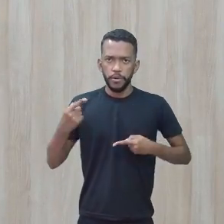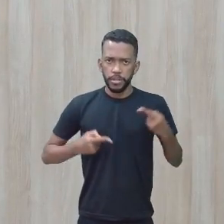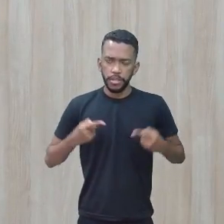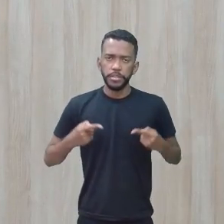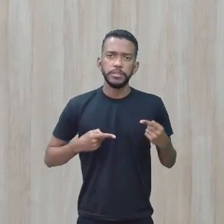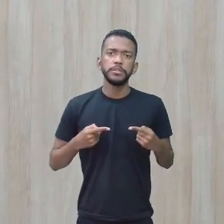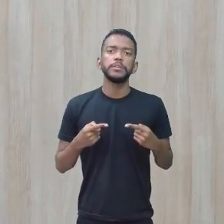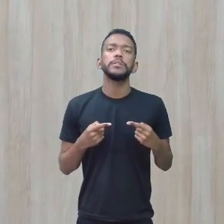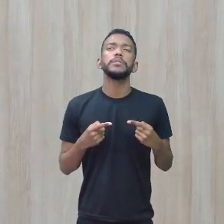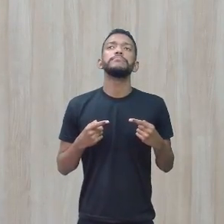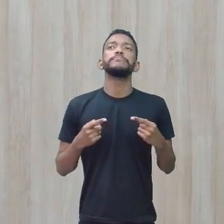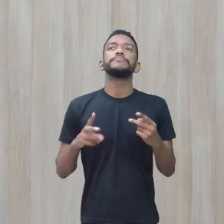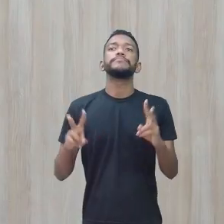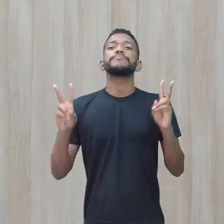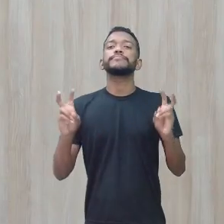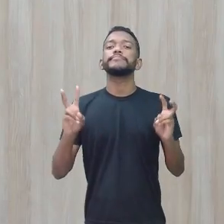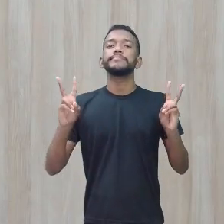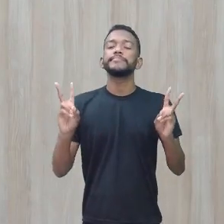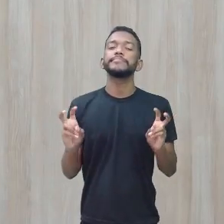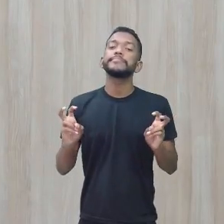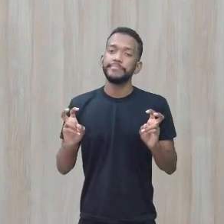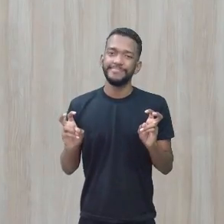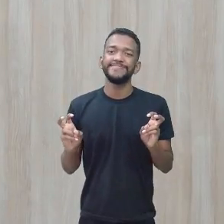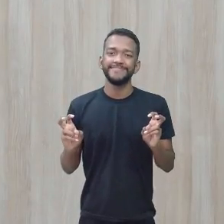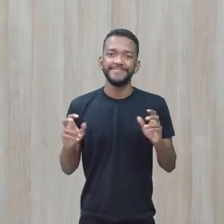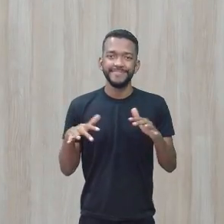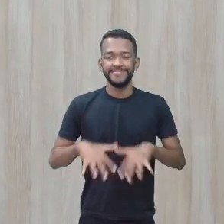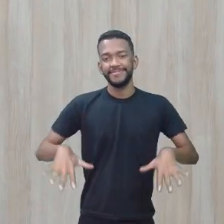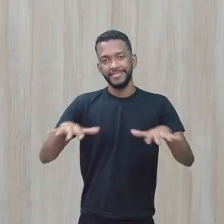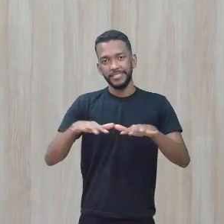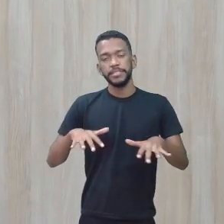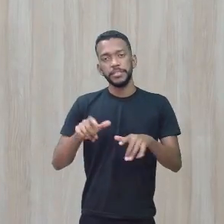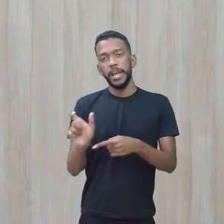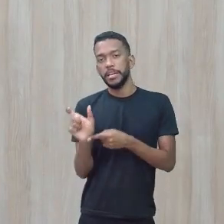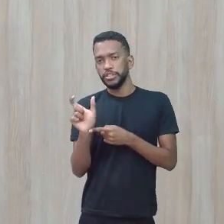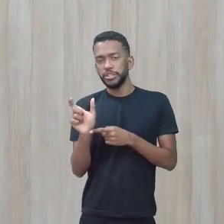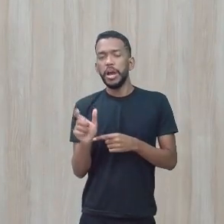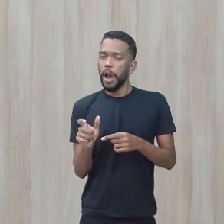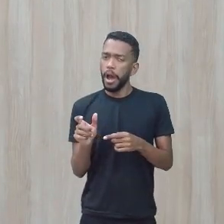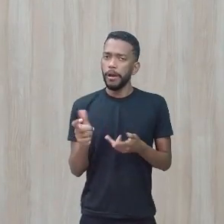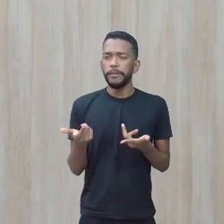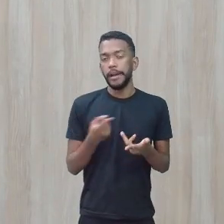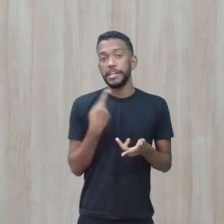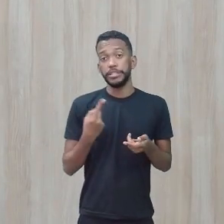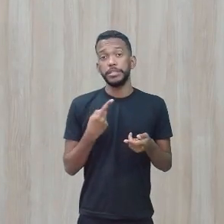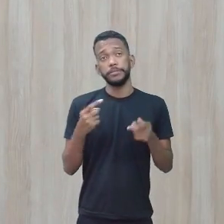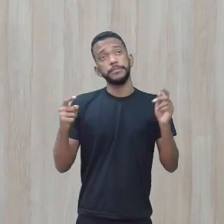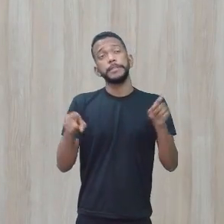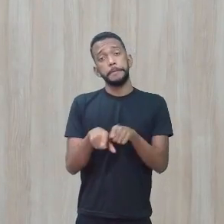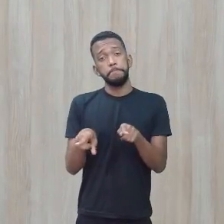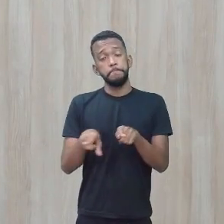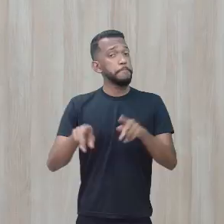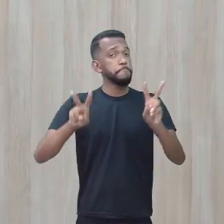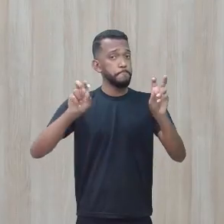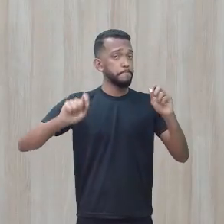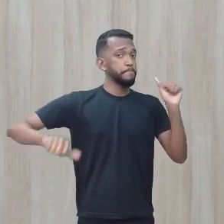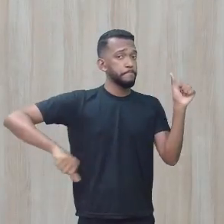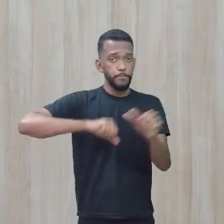né, em relação a essa questão, é possível a gente mudar, né, mudar.